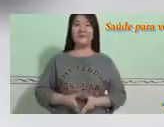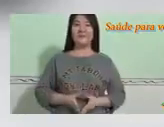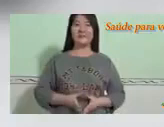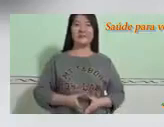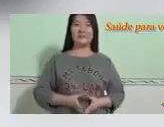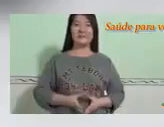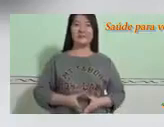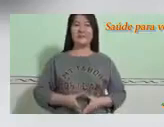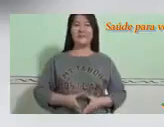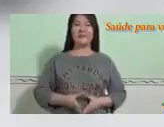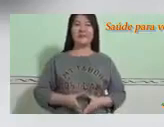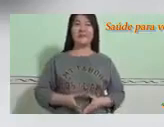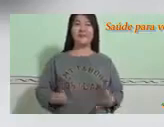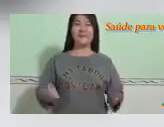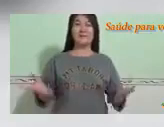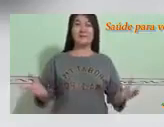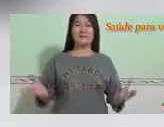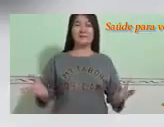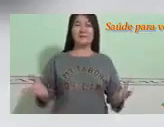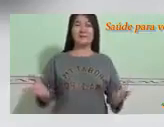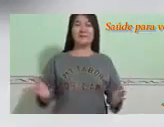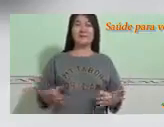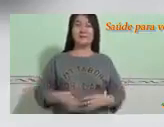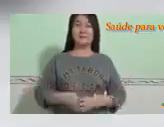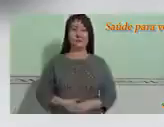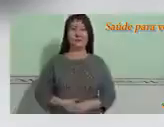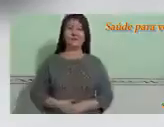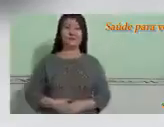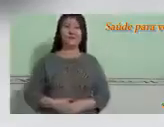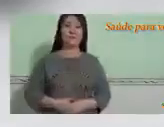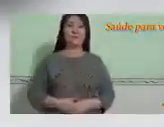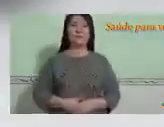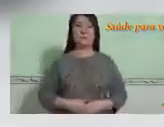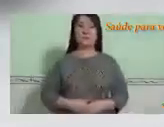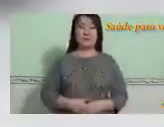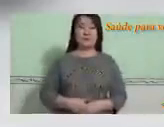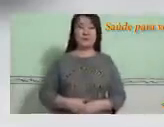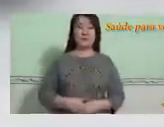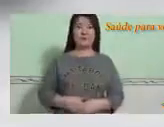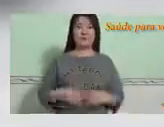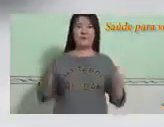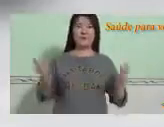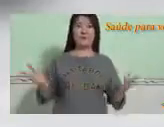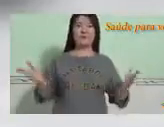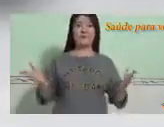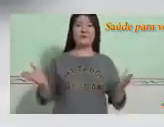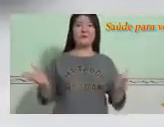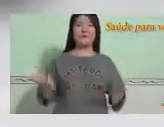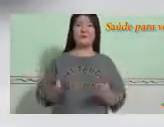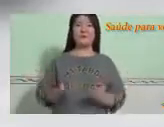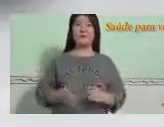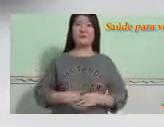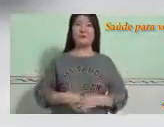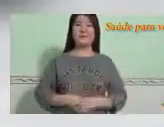frontotemporal, acontece da doença de Alzheimer, vírgula, pois na